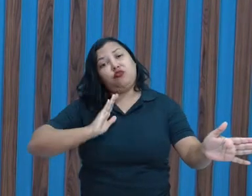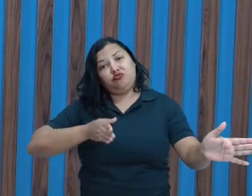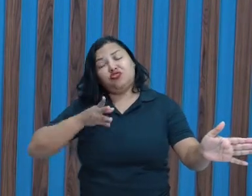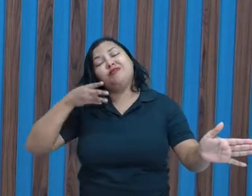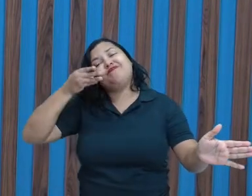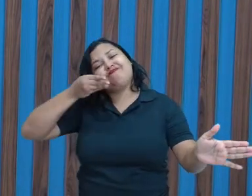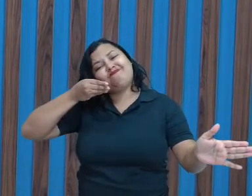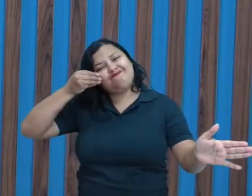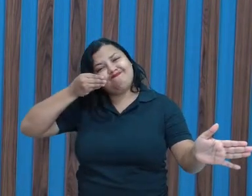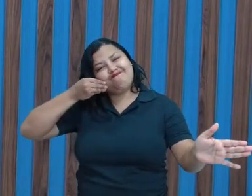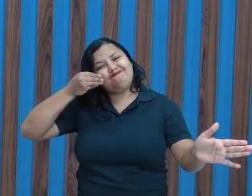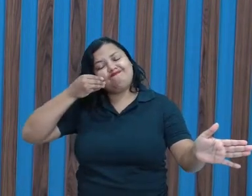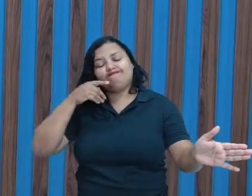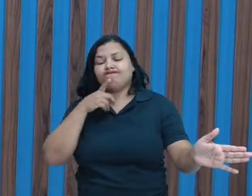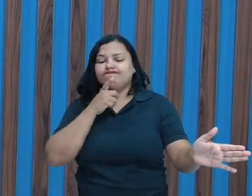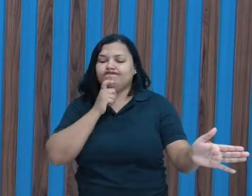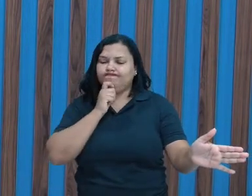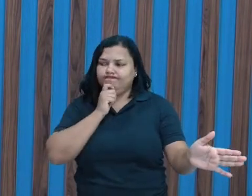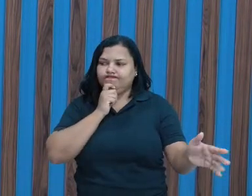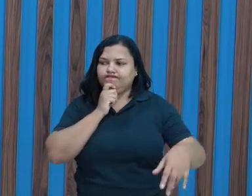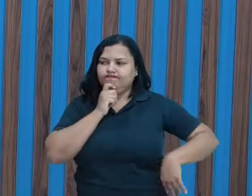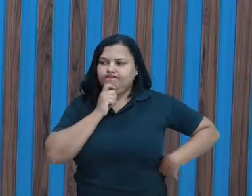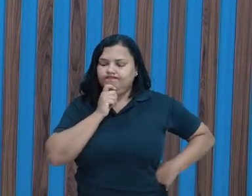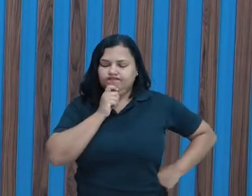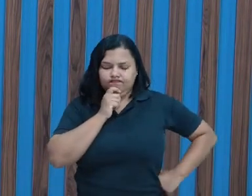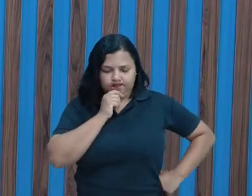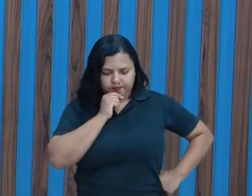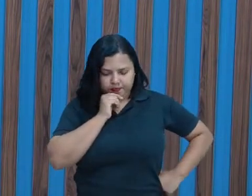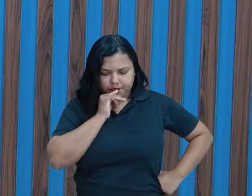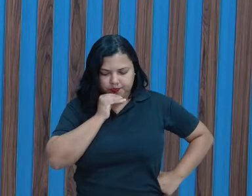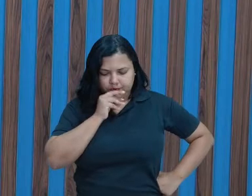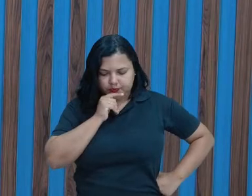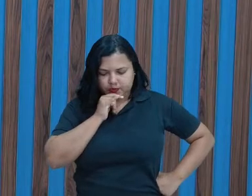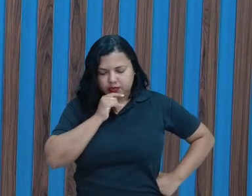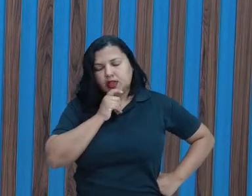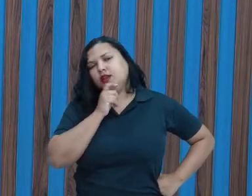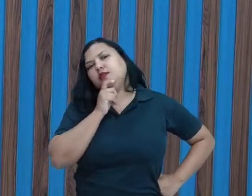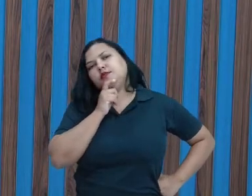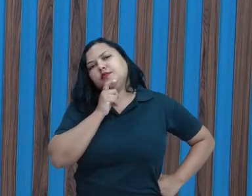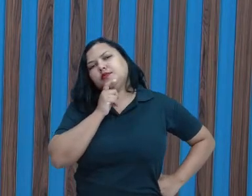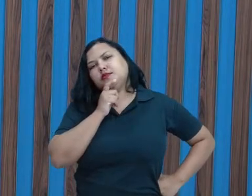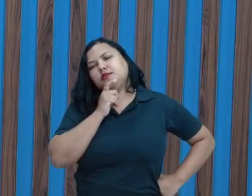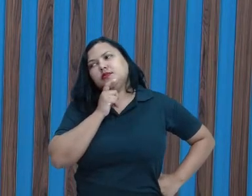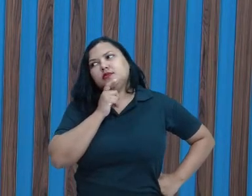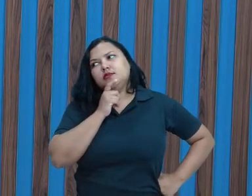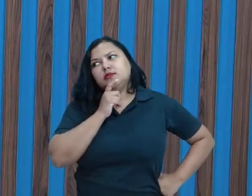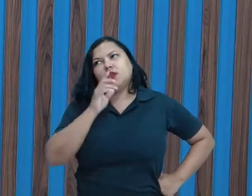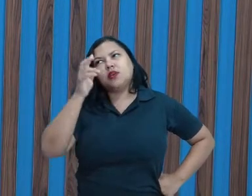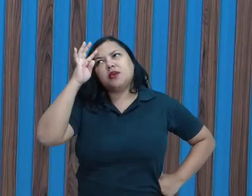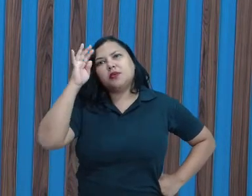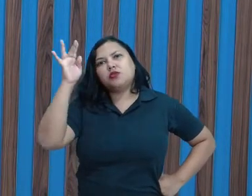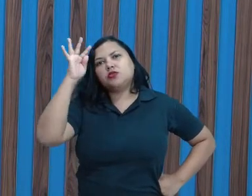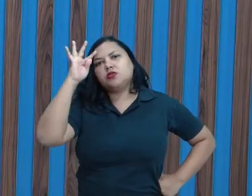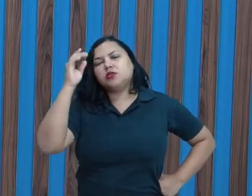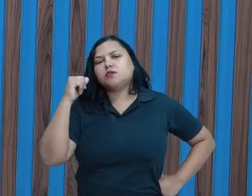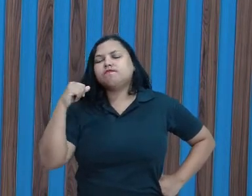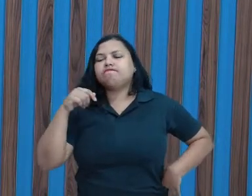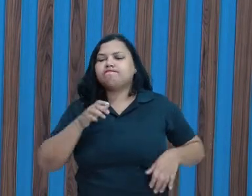experiente, eu baixo a cabeça o quanto eu posso e vou para onde